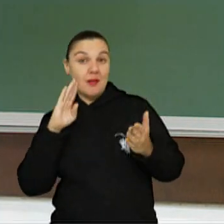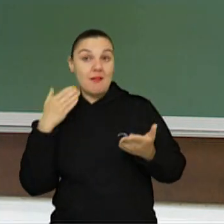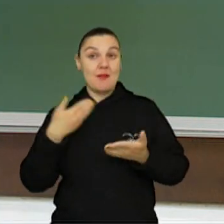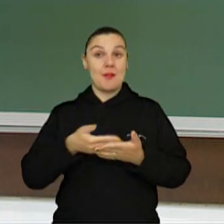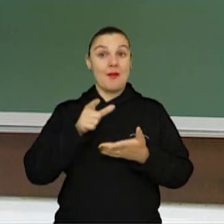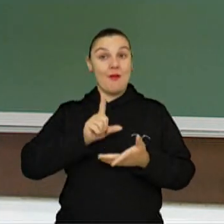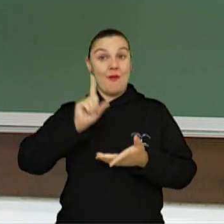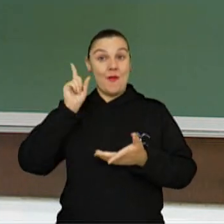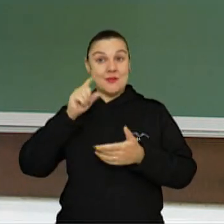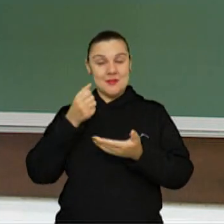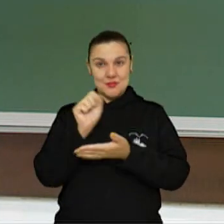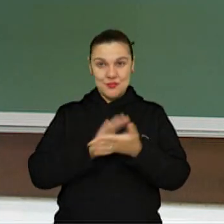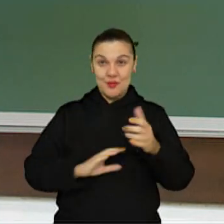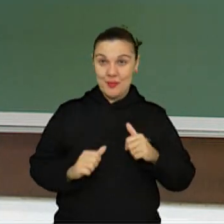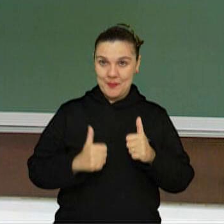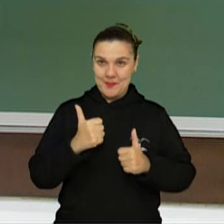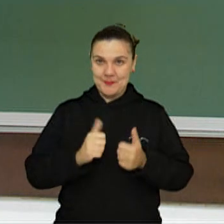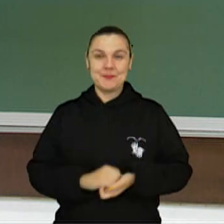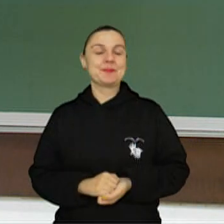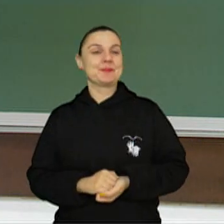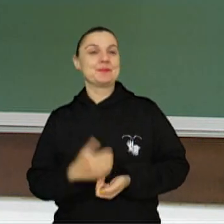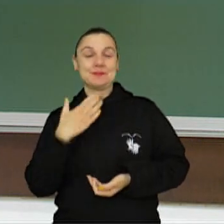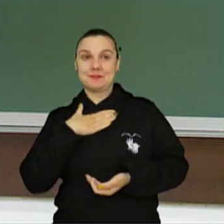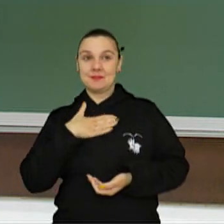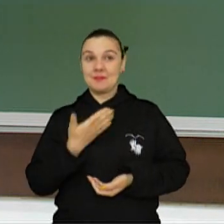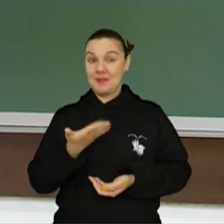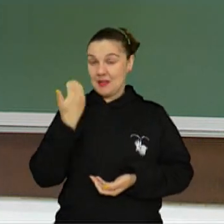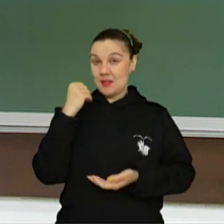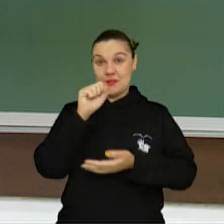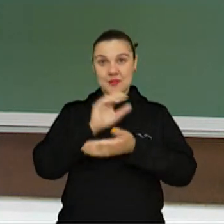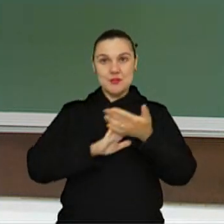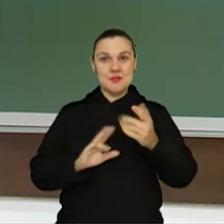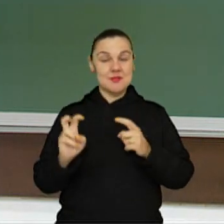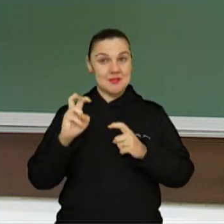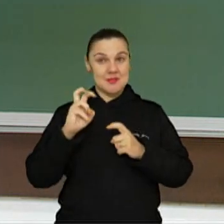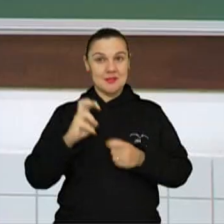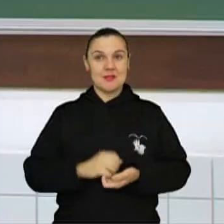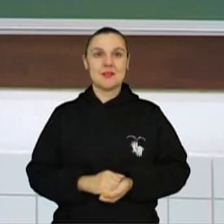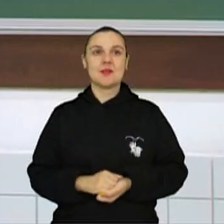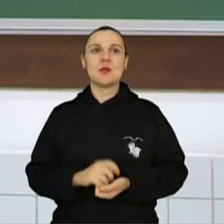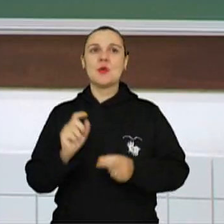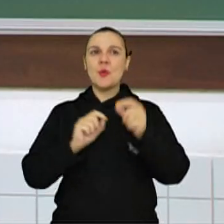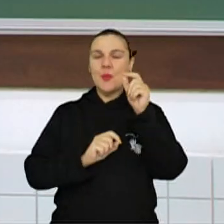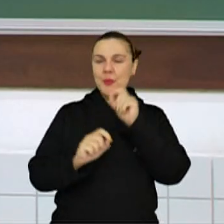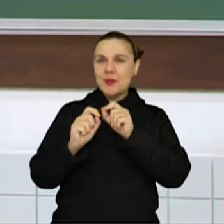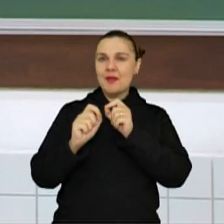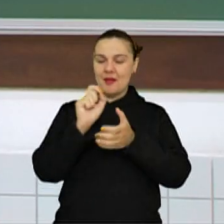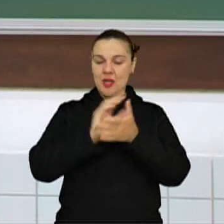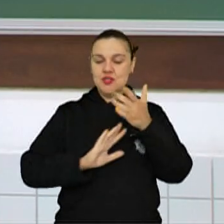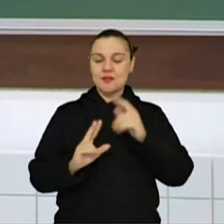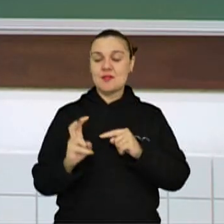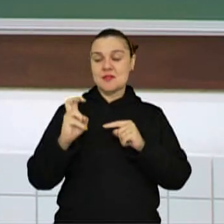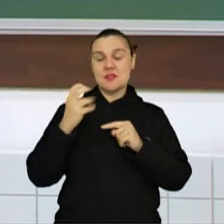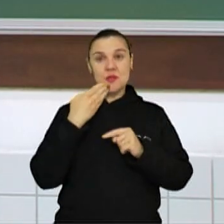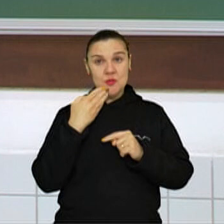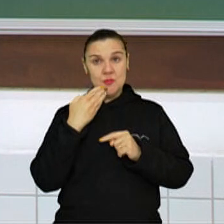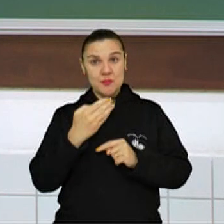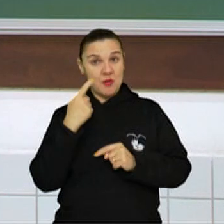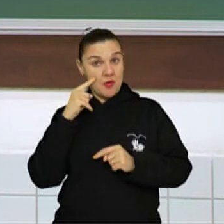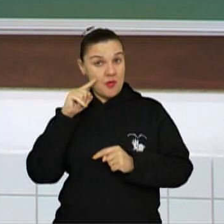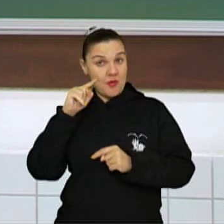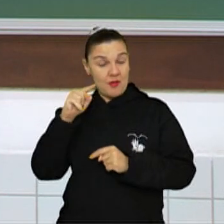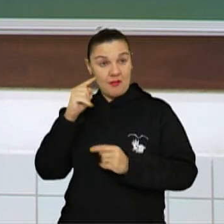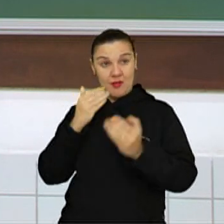outras atividades, tá bom? Tranquilo? Então, vamos para a atividade 5. Então, o que a atividade 5 está pedindo? Olhem